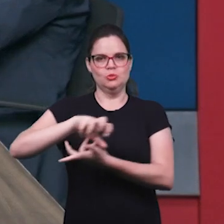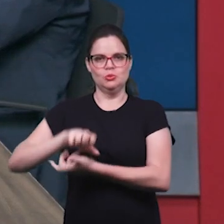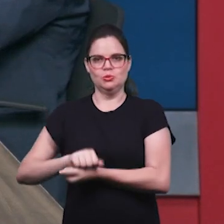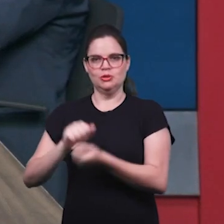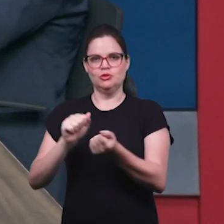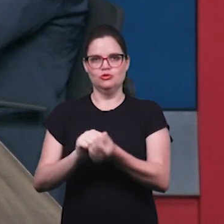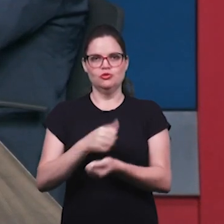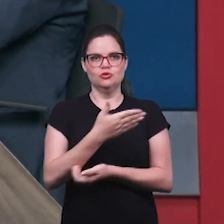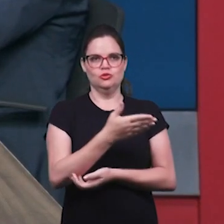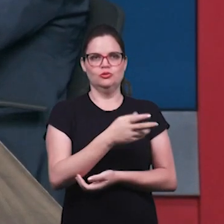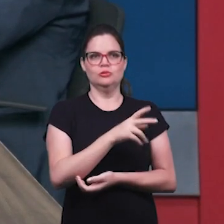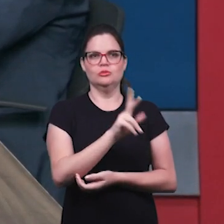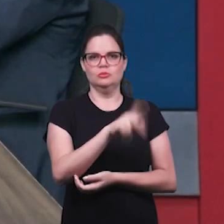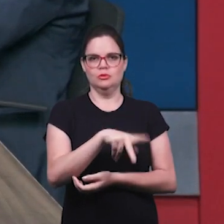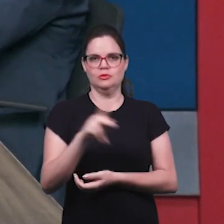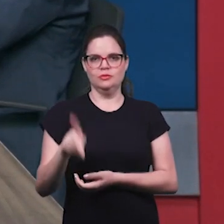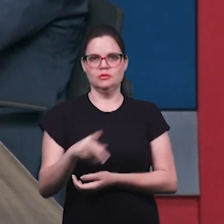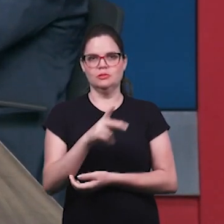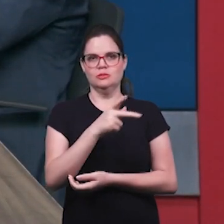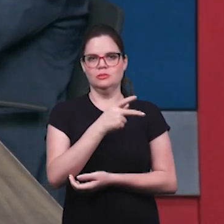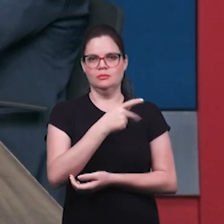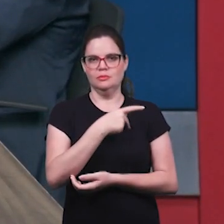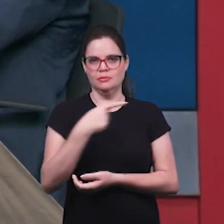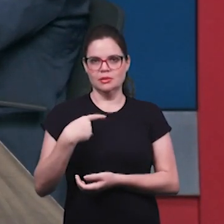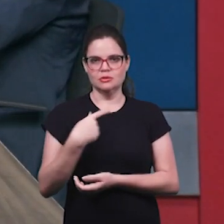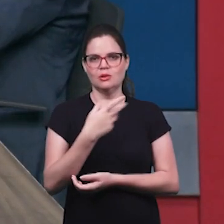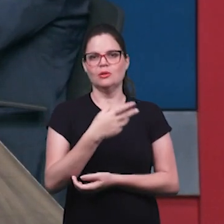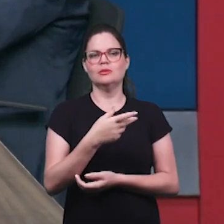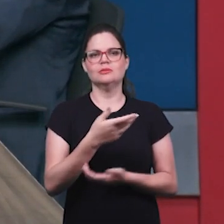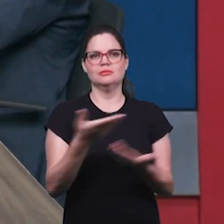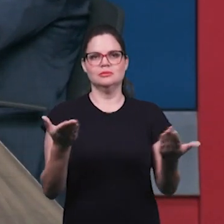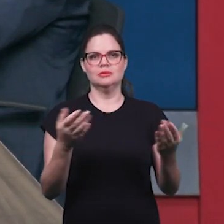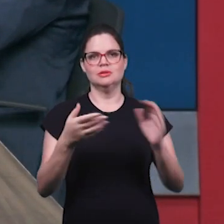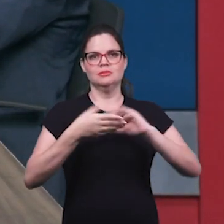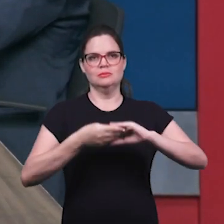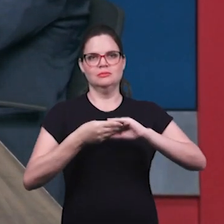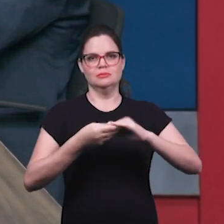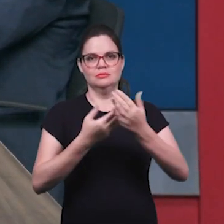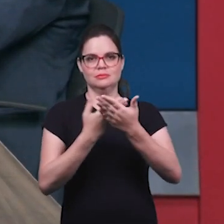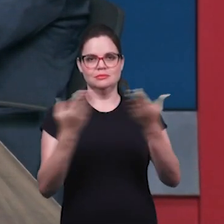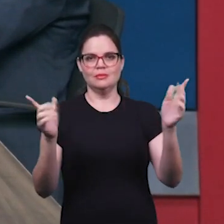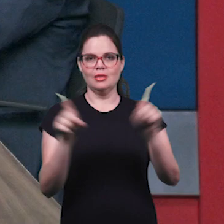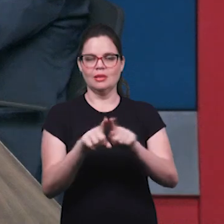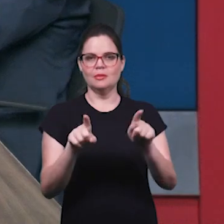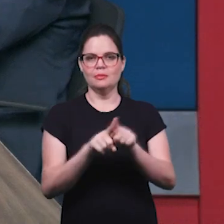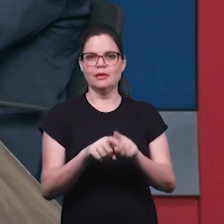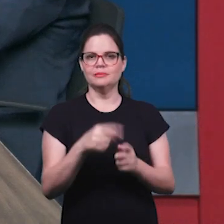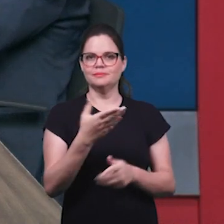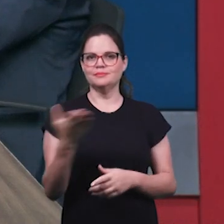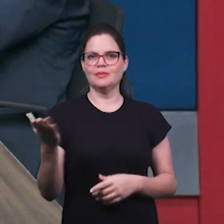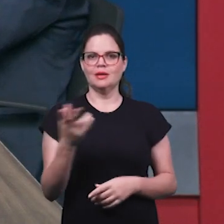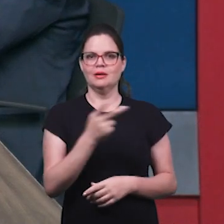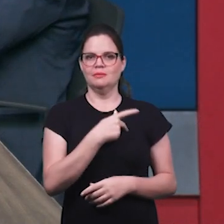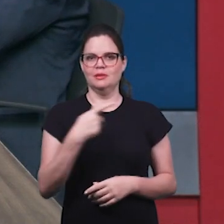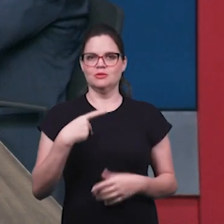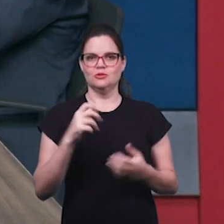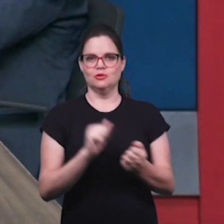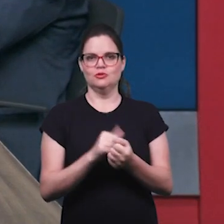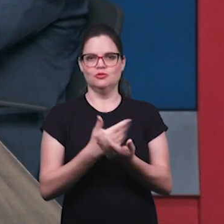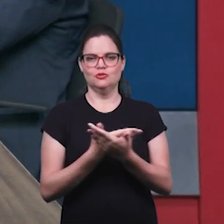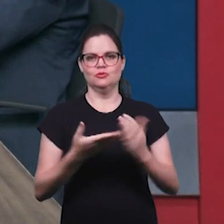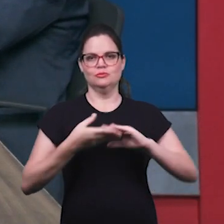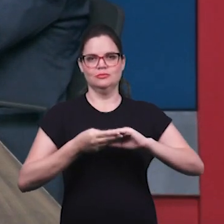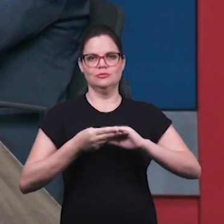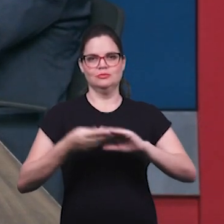Senhor, paz do Senhor, professor Tiago, também despedir os doutores que estão conosco de forma remota, doutor Tiago Campos, a